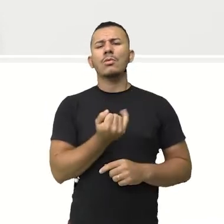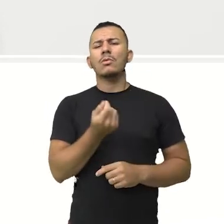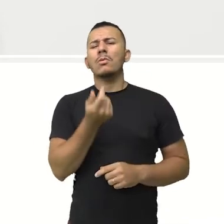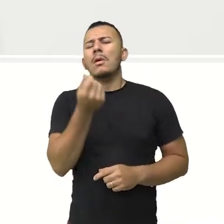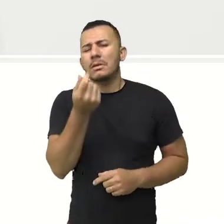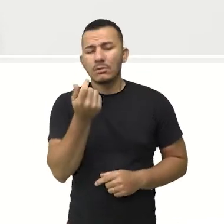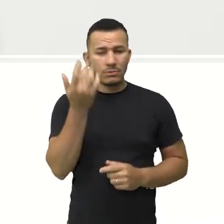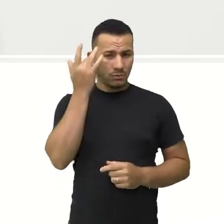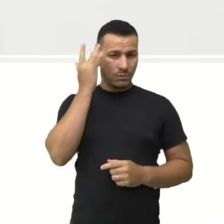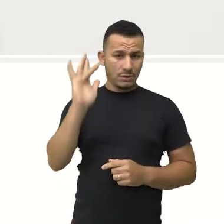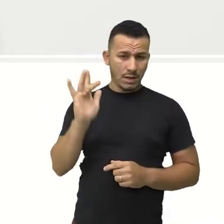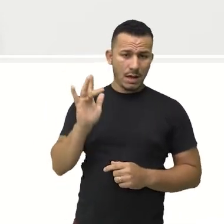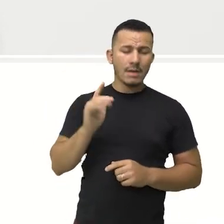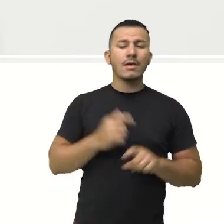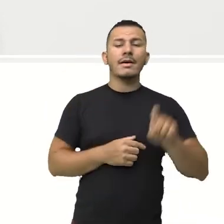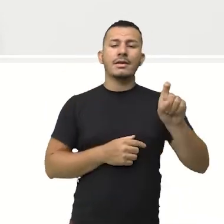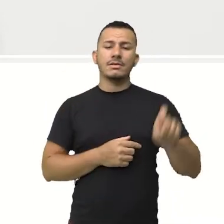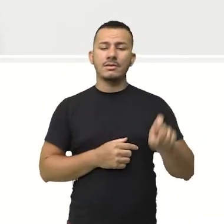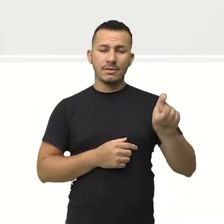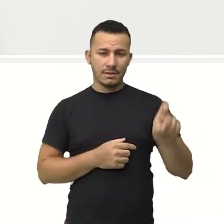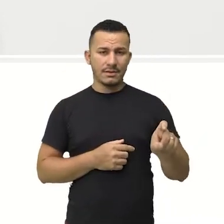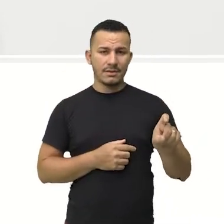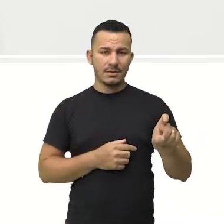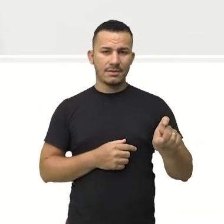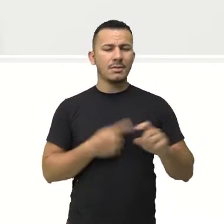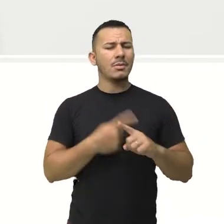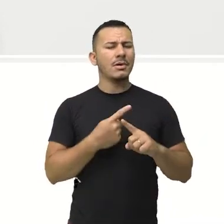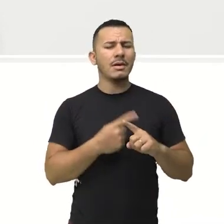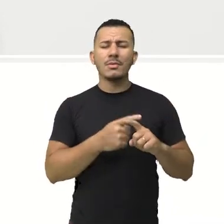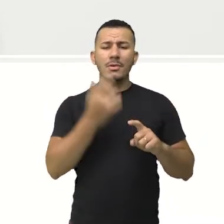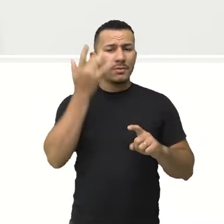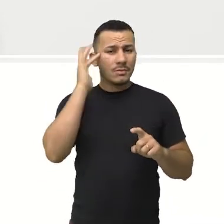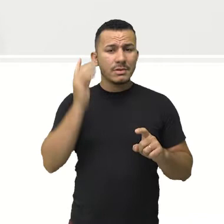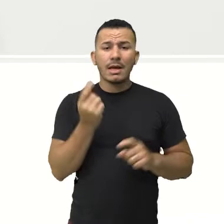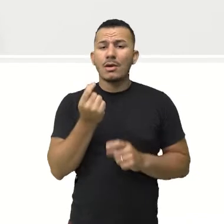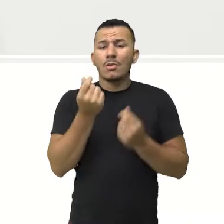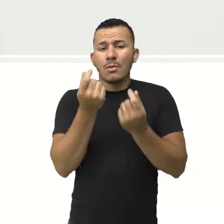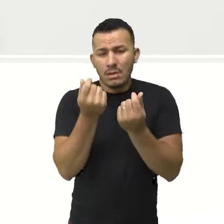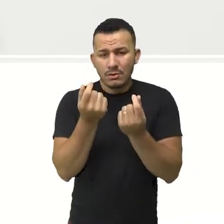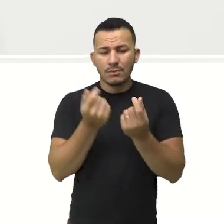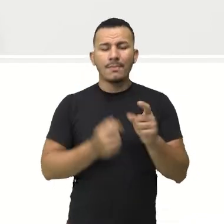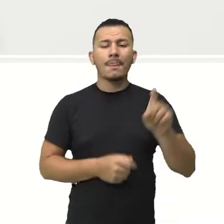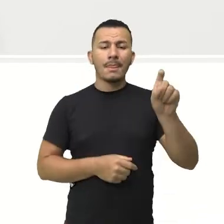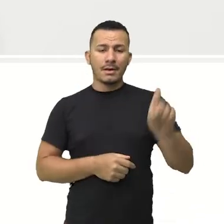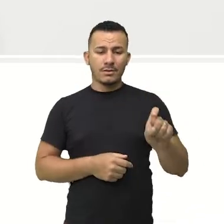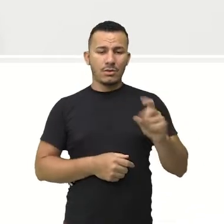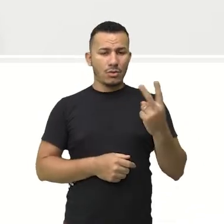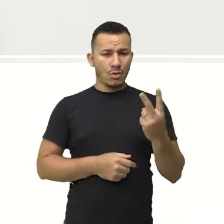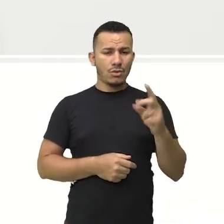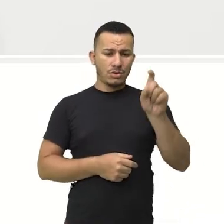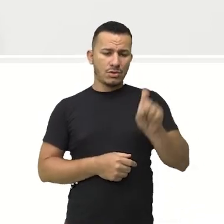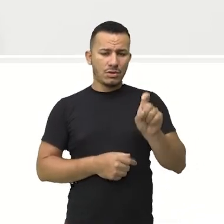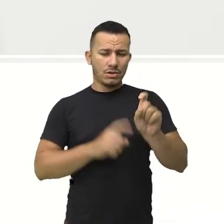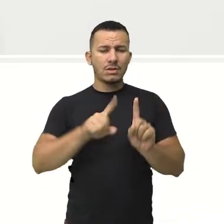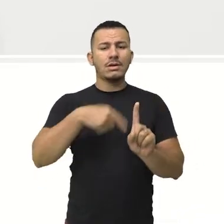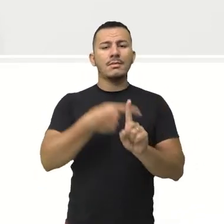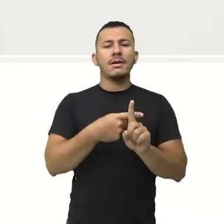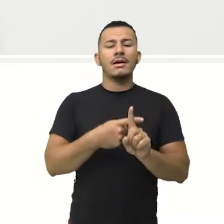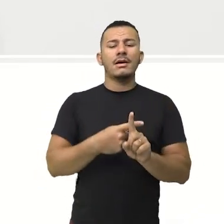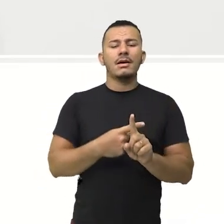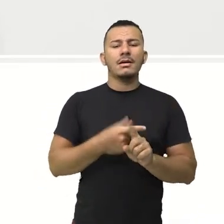Não. Então, eu vou chamar de x, olha. Então, olha, 2x, dobro da quantia de Marcos, mais 15...